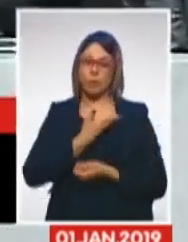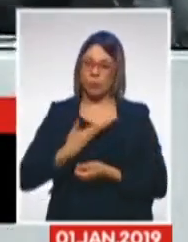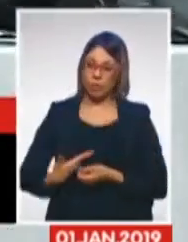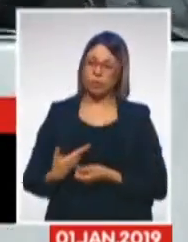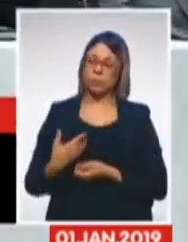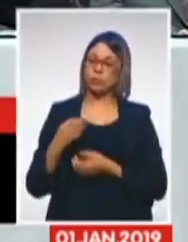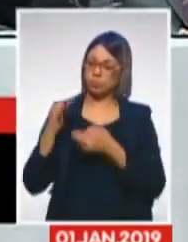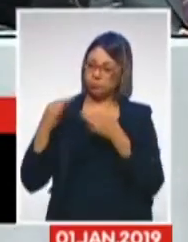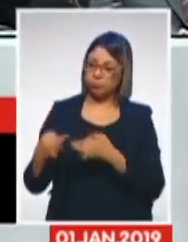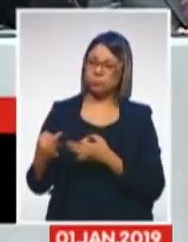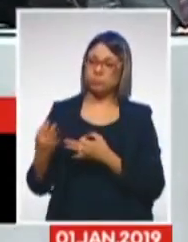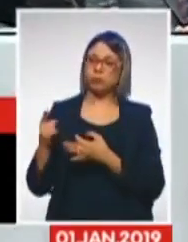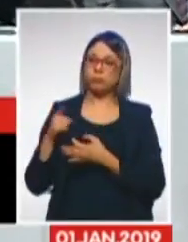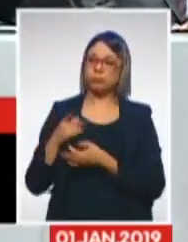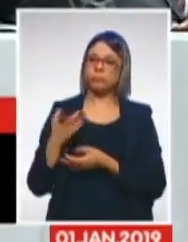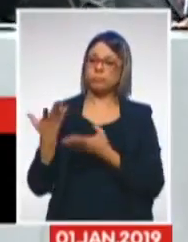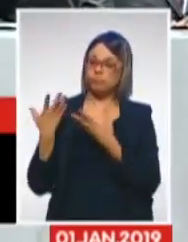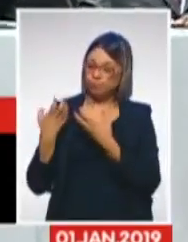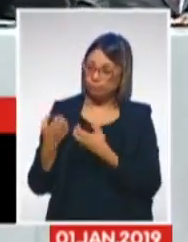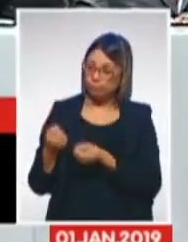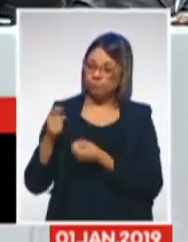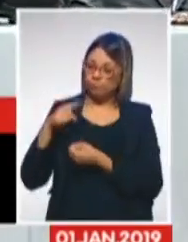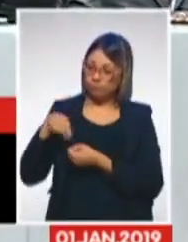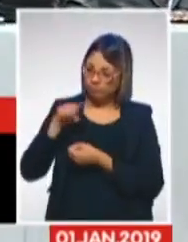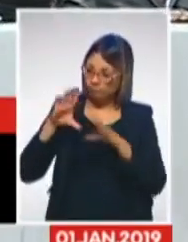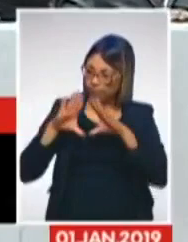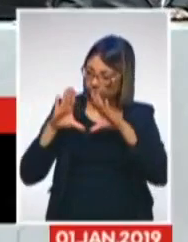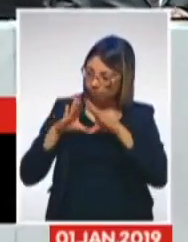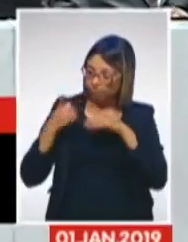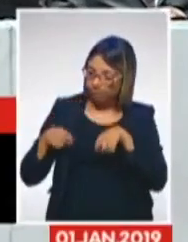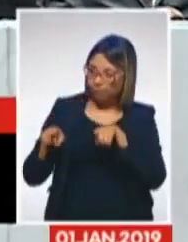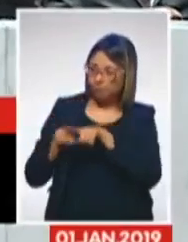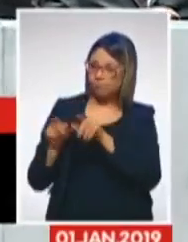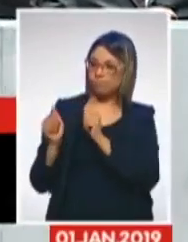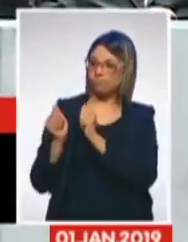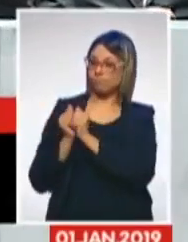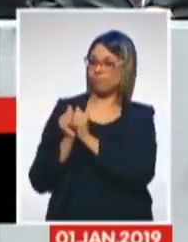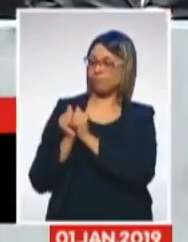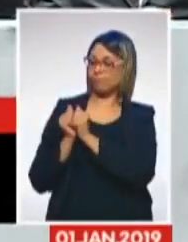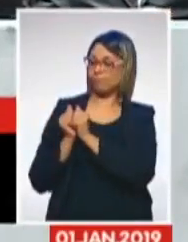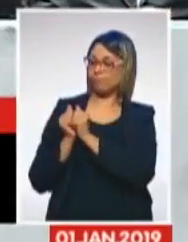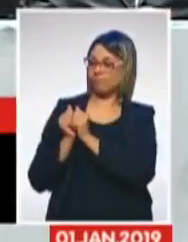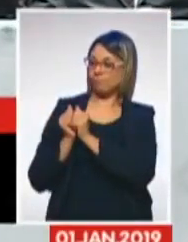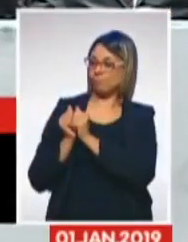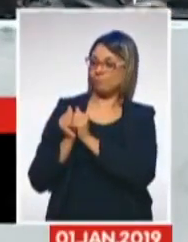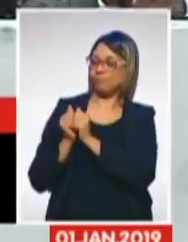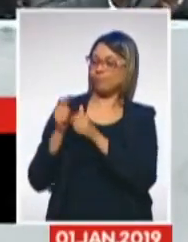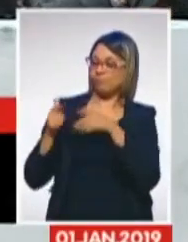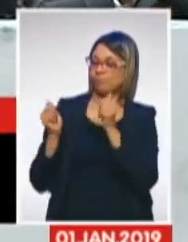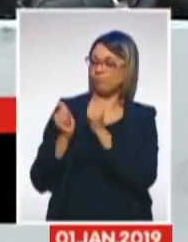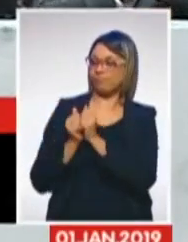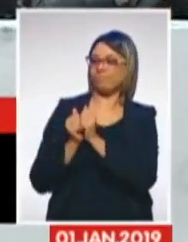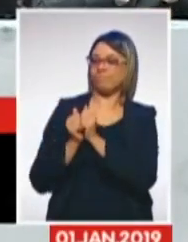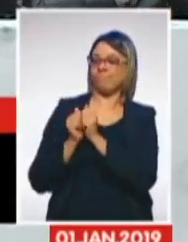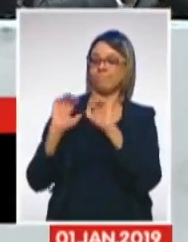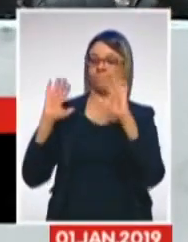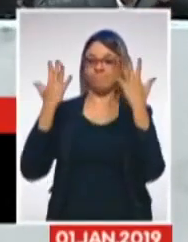vai encontrar uma Assembleia Legislativa parceira e sempre construtiva.